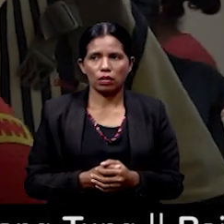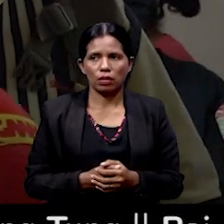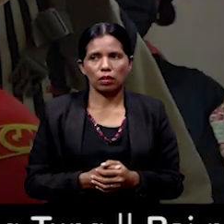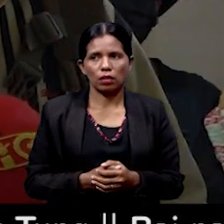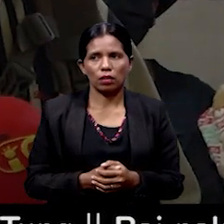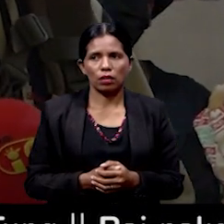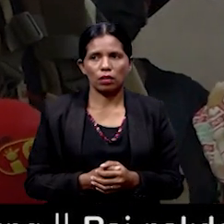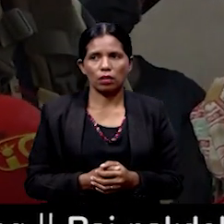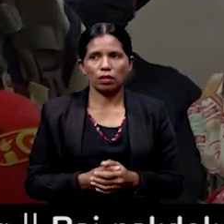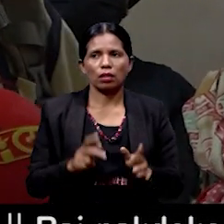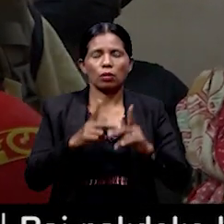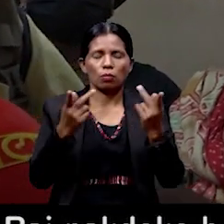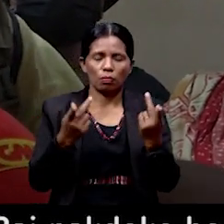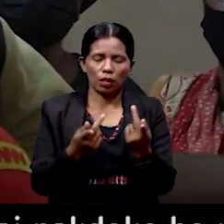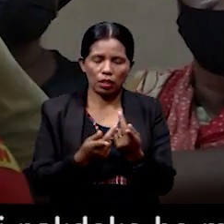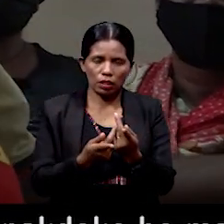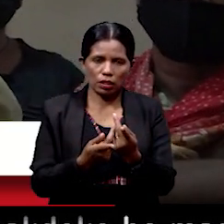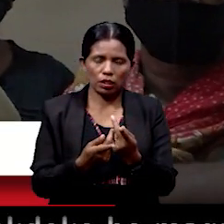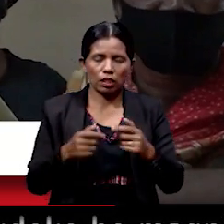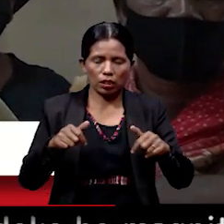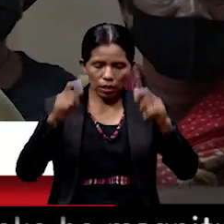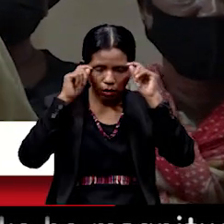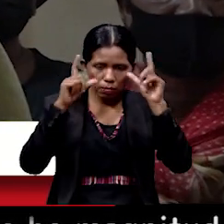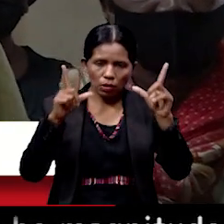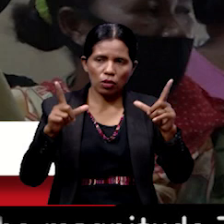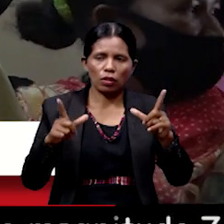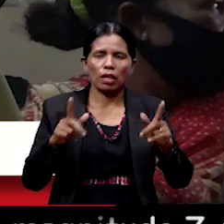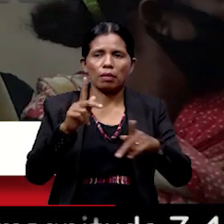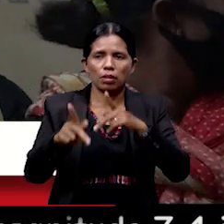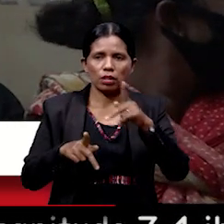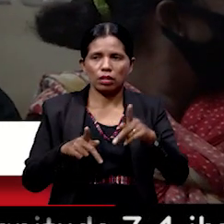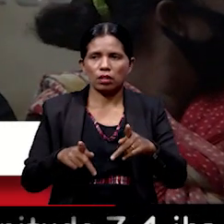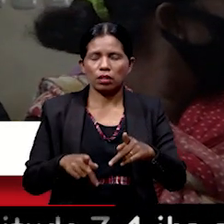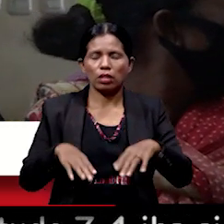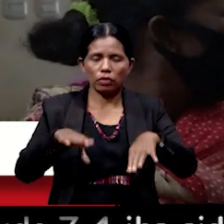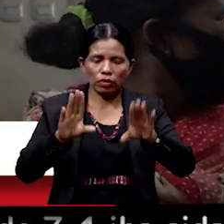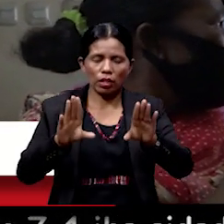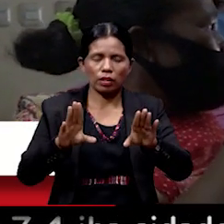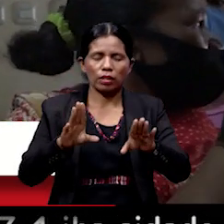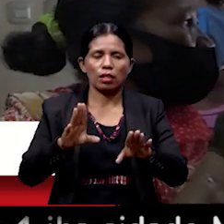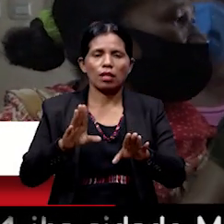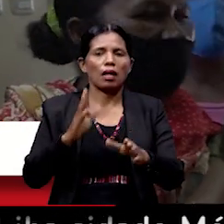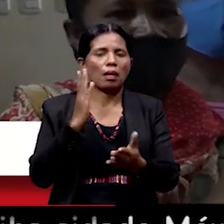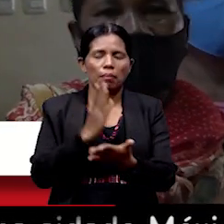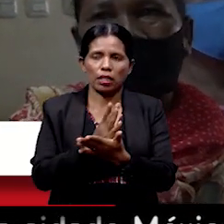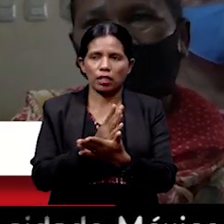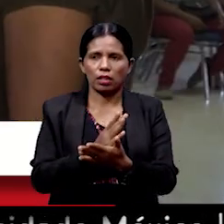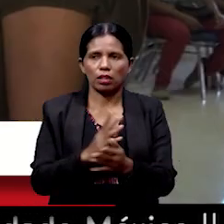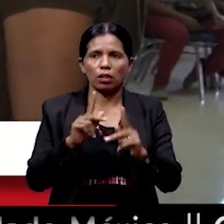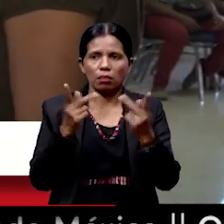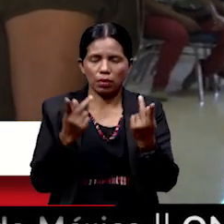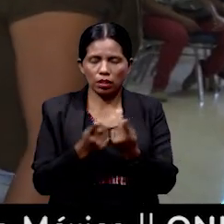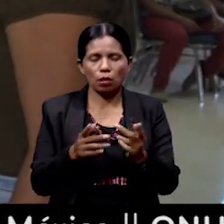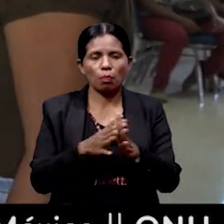Então, companhia local, se irá nebe que a nessa pessoal, pan moro se irá ninha, agora trava tia. Companhia Bobo